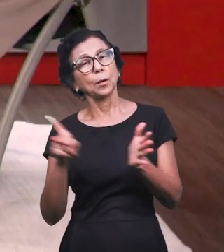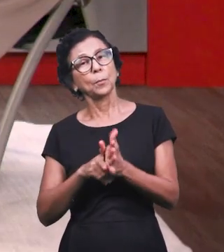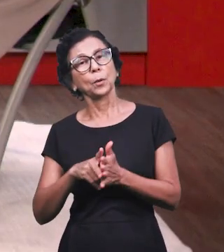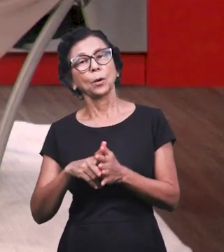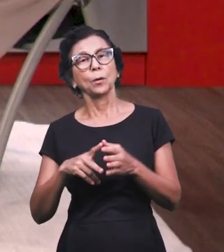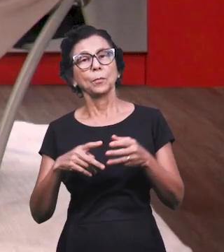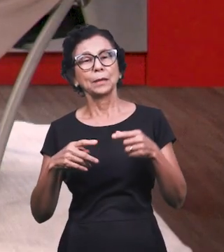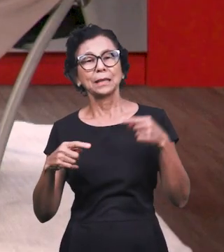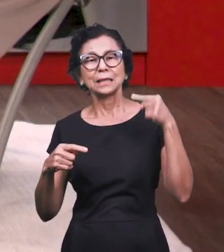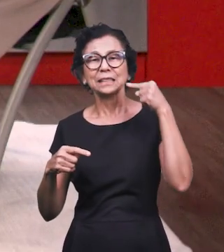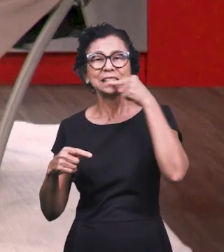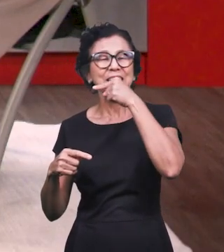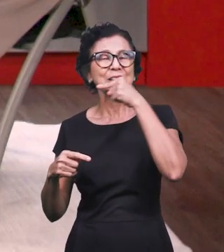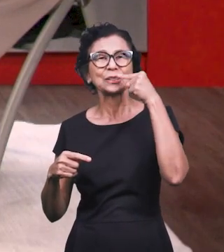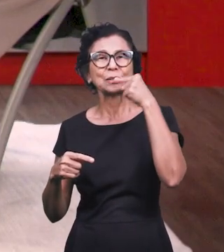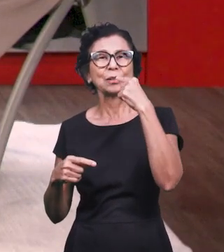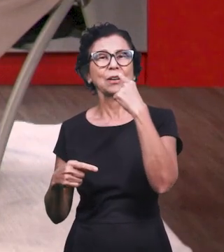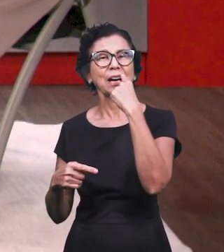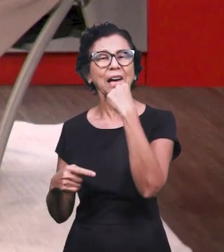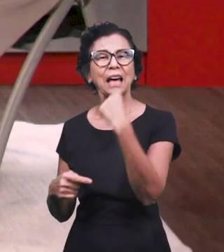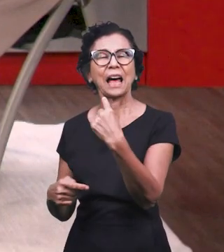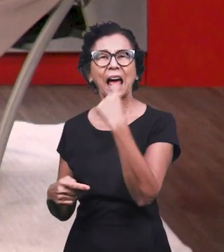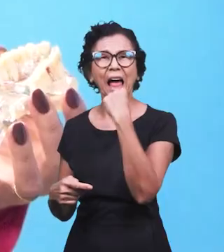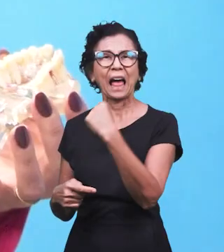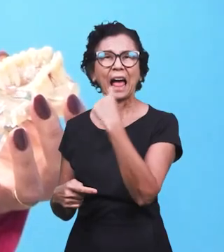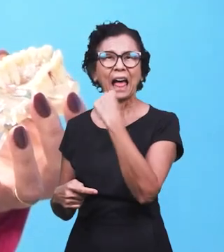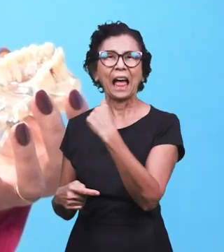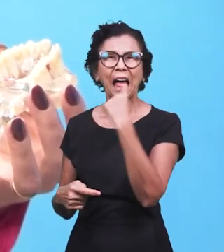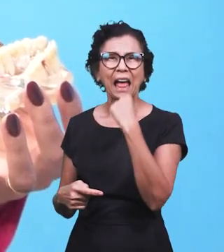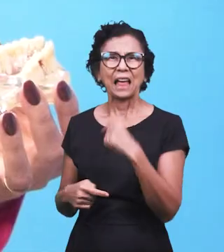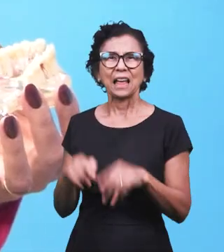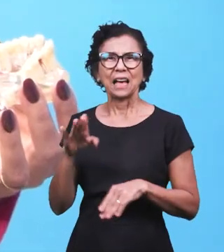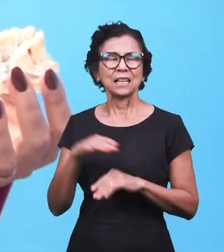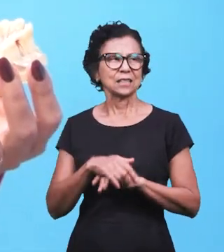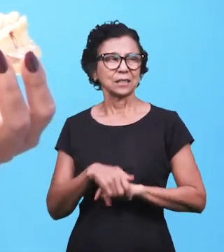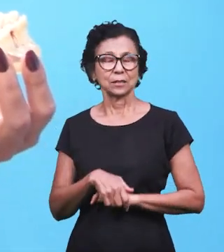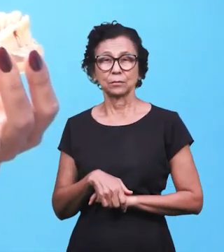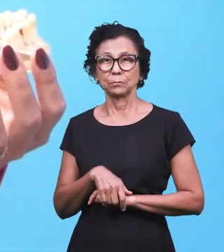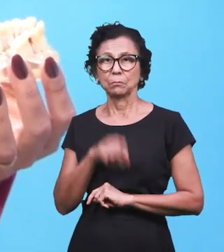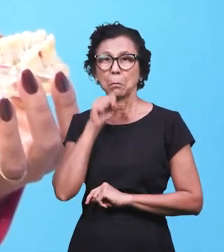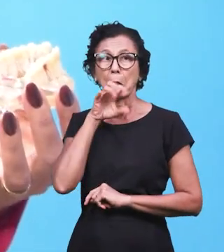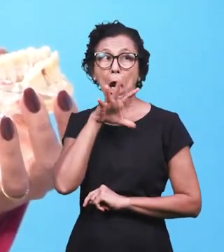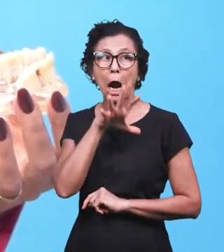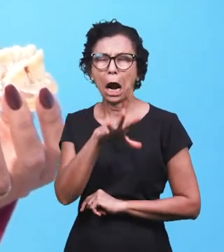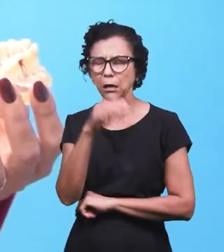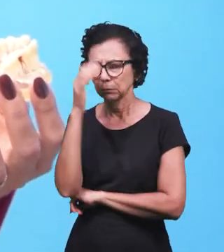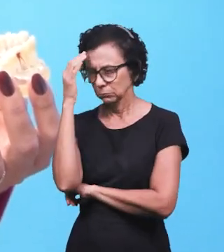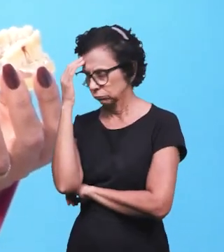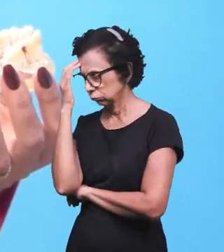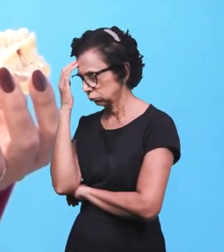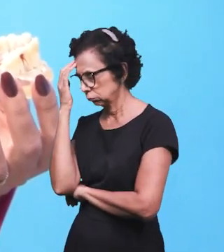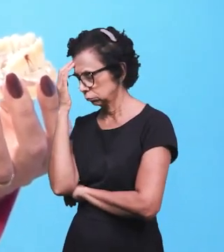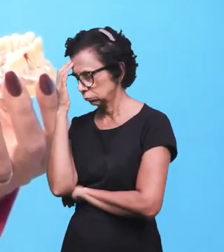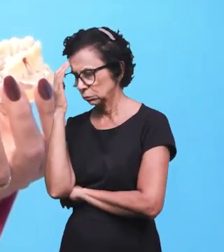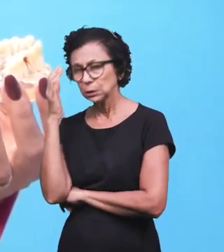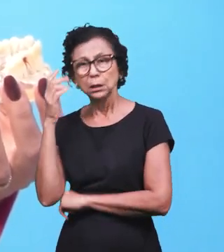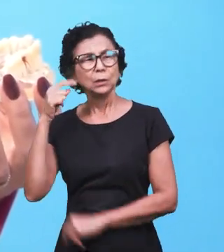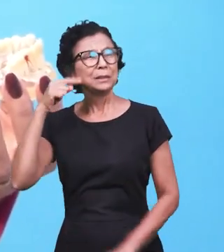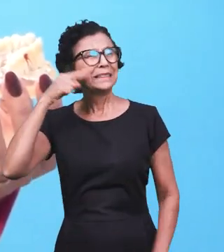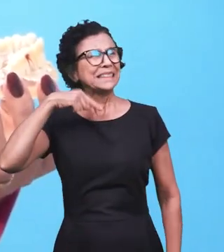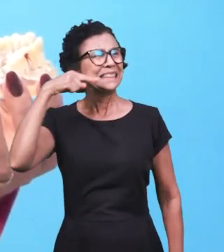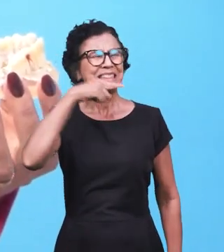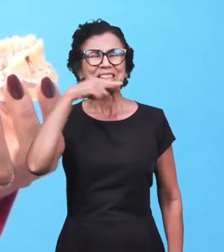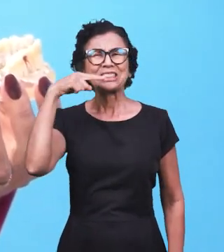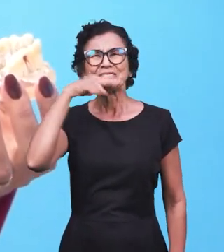na língua fica uma saburra lingual que às vezes traz um mau hálito. Aí a pessoa fala, escovei tão bem meus dentes, mas parece que eu tô com mau hálito, dá